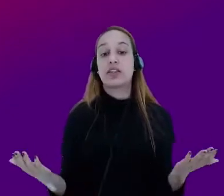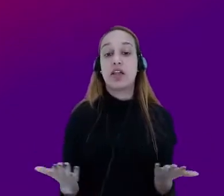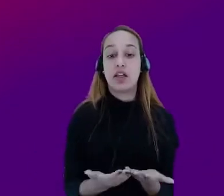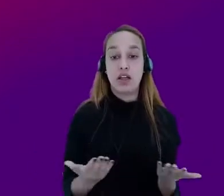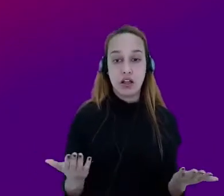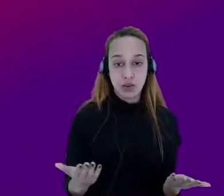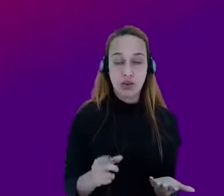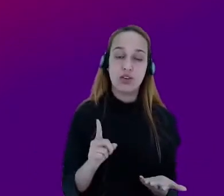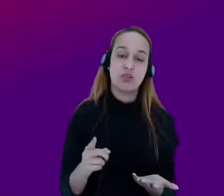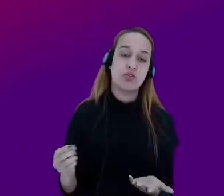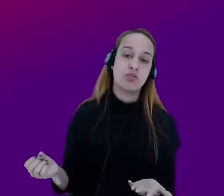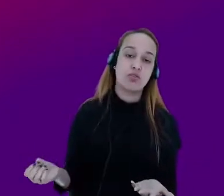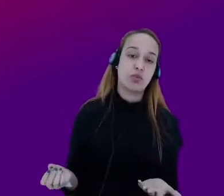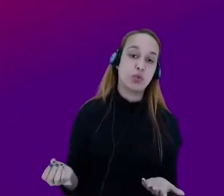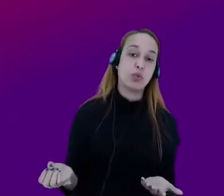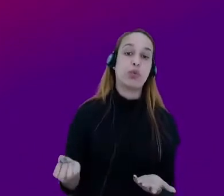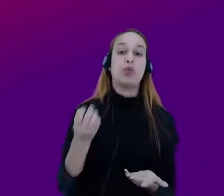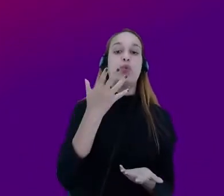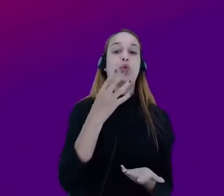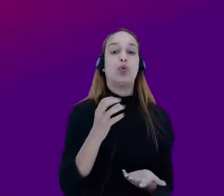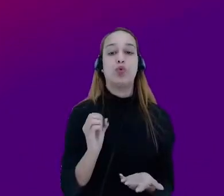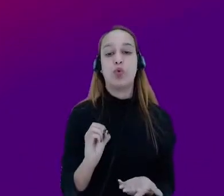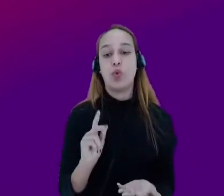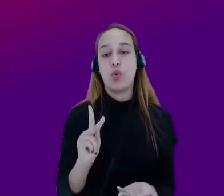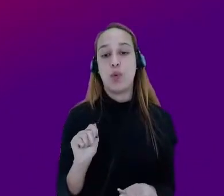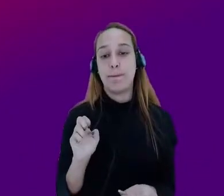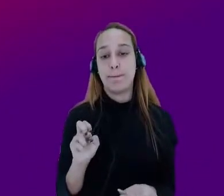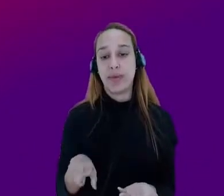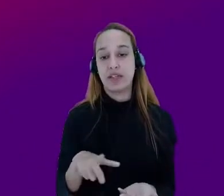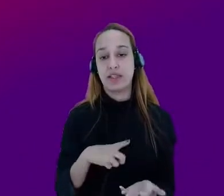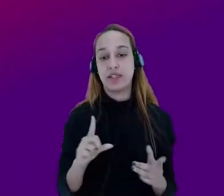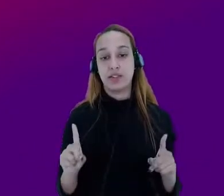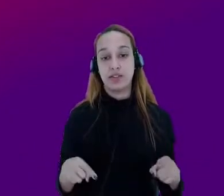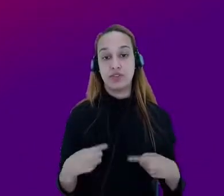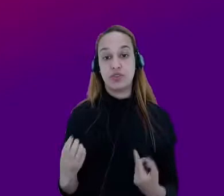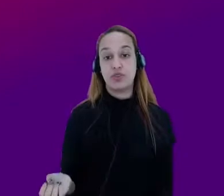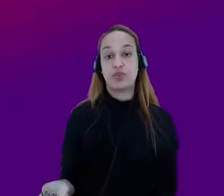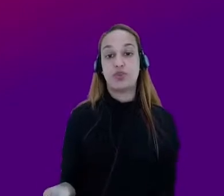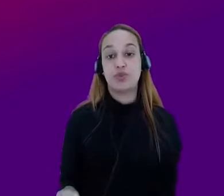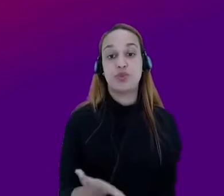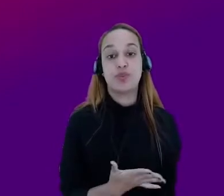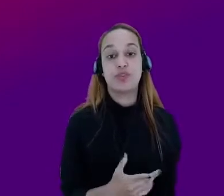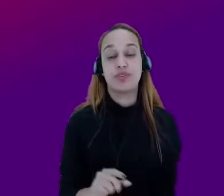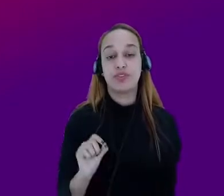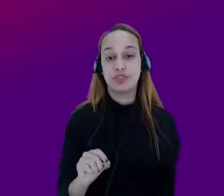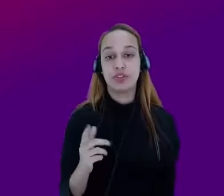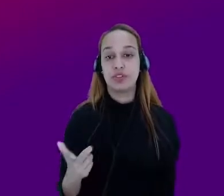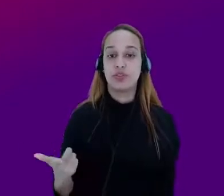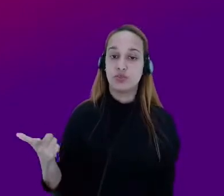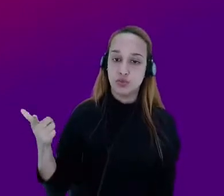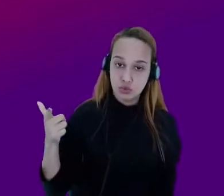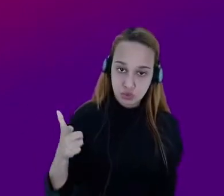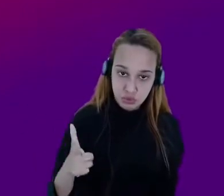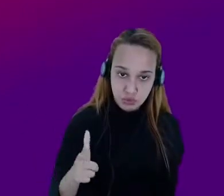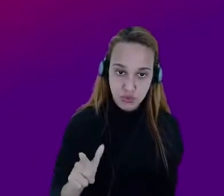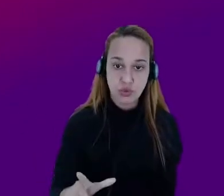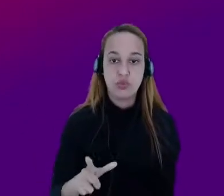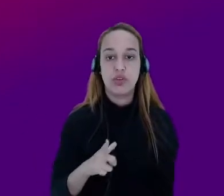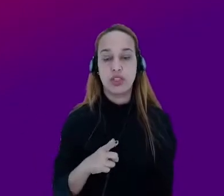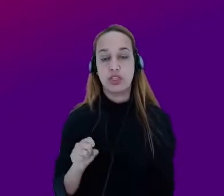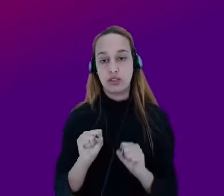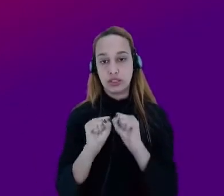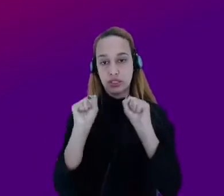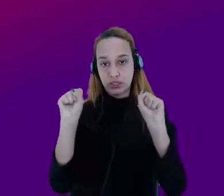Open Banking, Open Insurance, existe esse desafio novo de, novamente, fazer uma